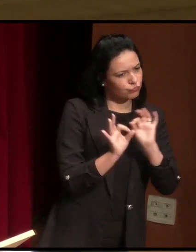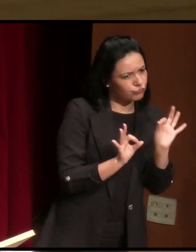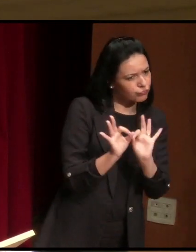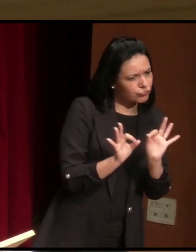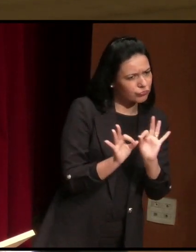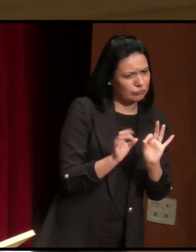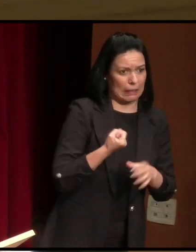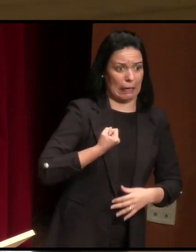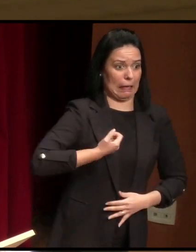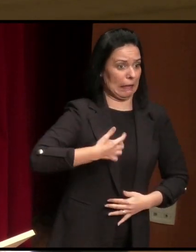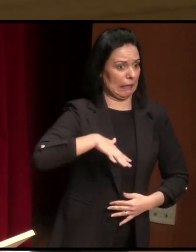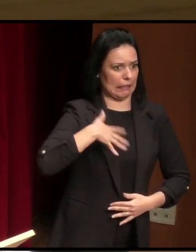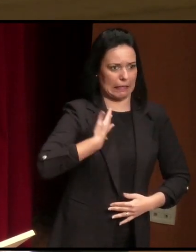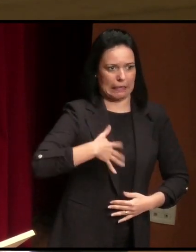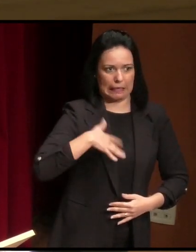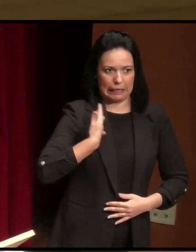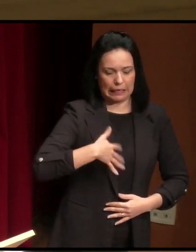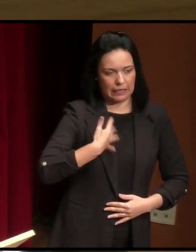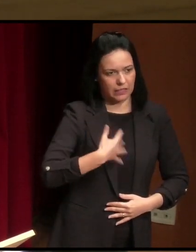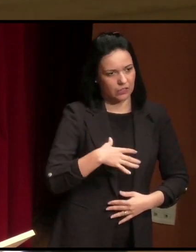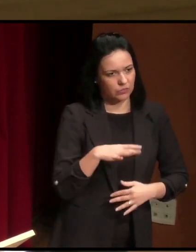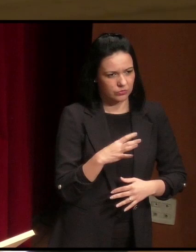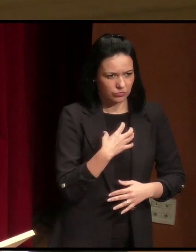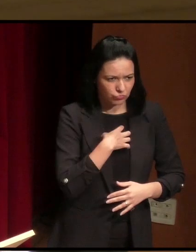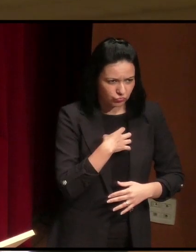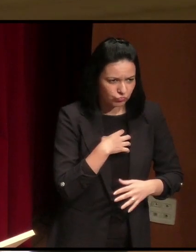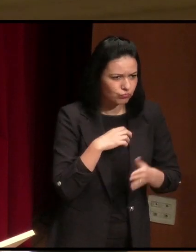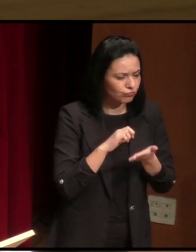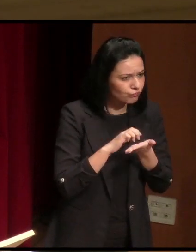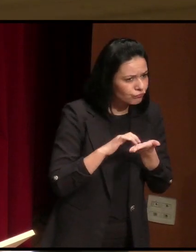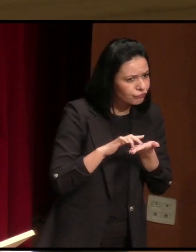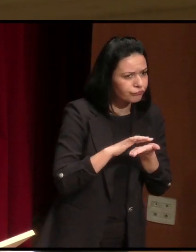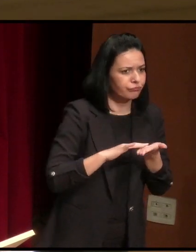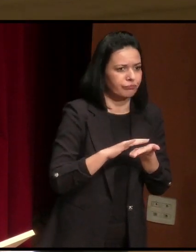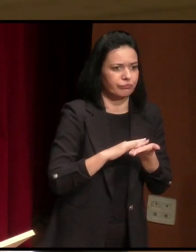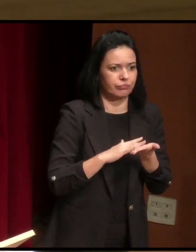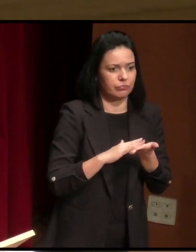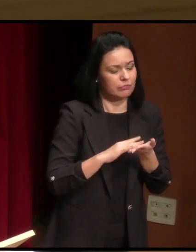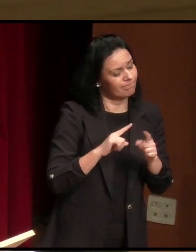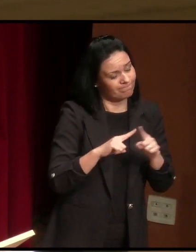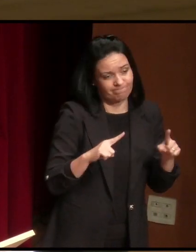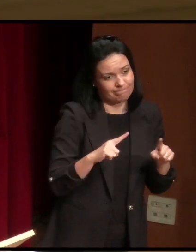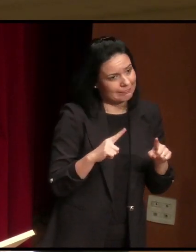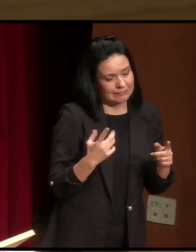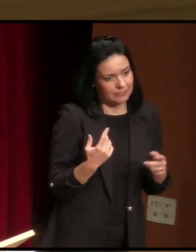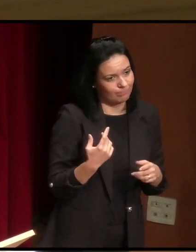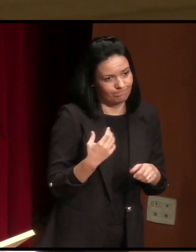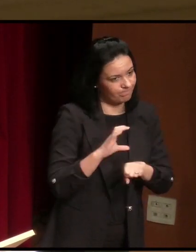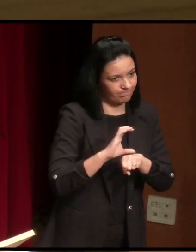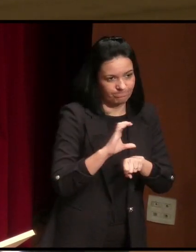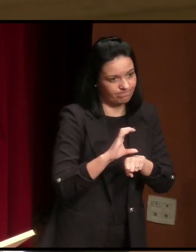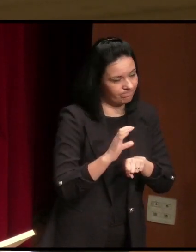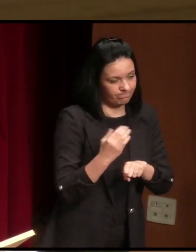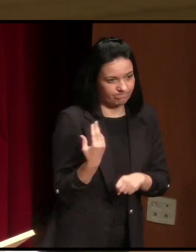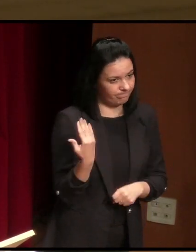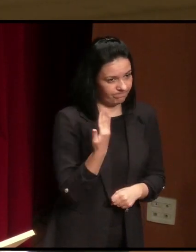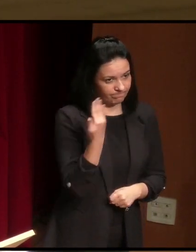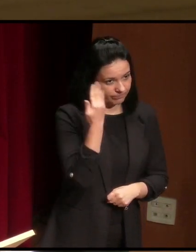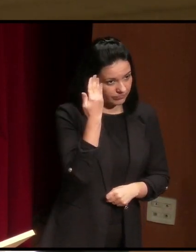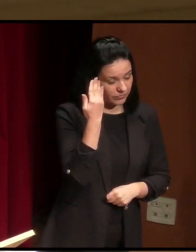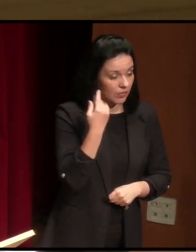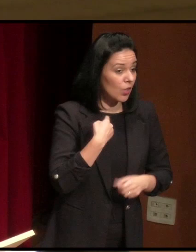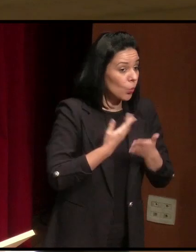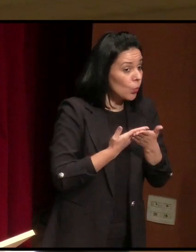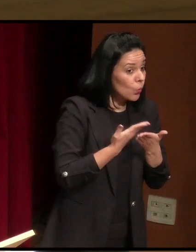ficou caríssimo para fazer numa outra instituição. Olha só. Acabei não fazendo. Então, eu estudei